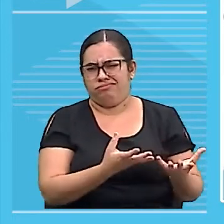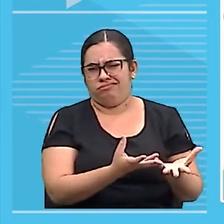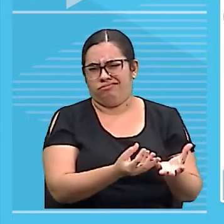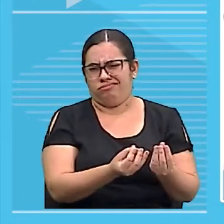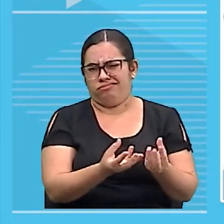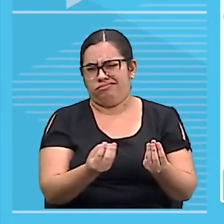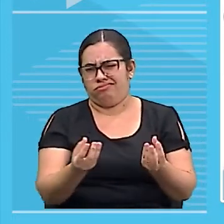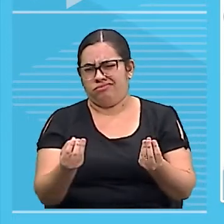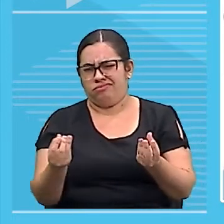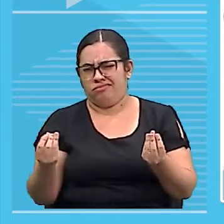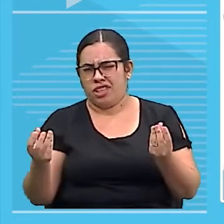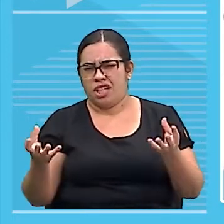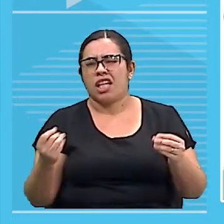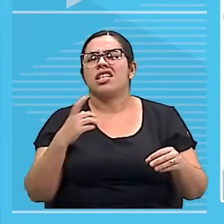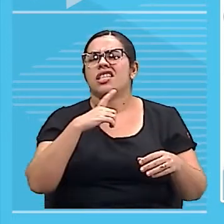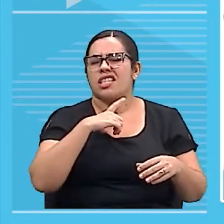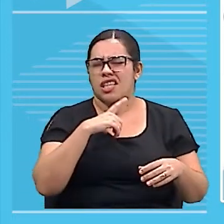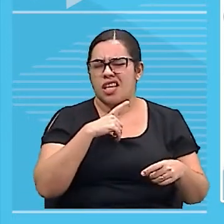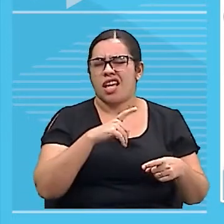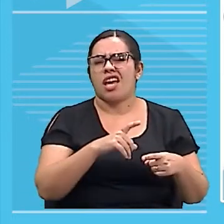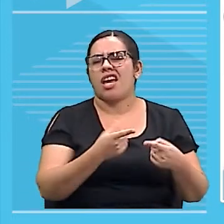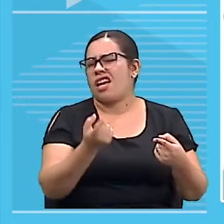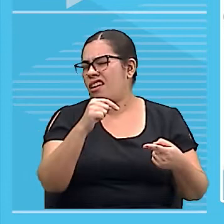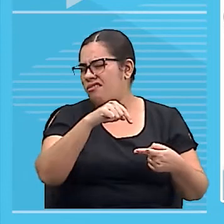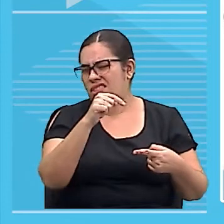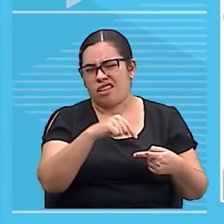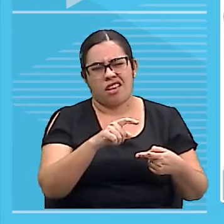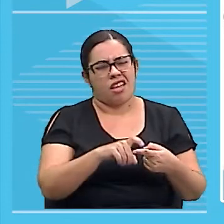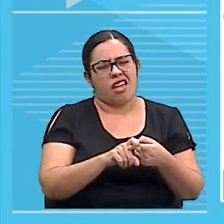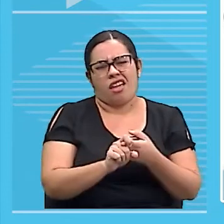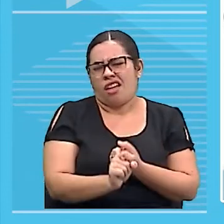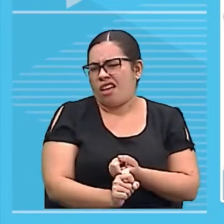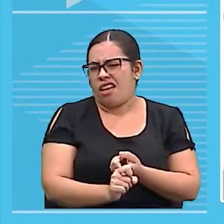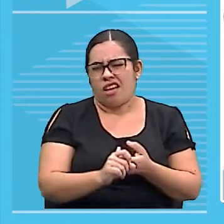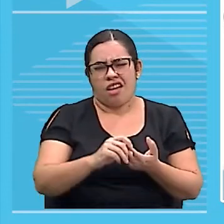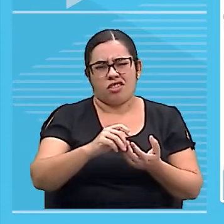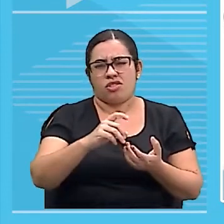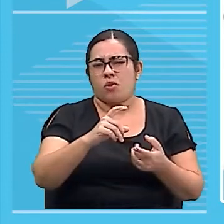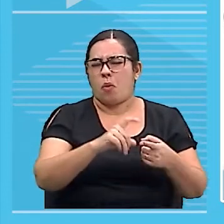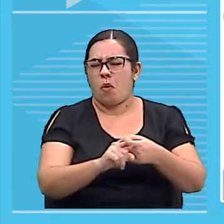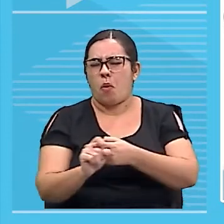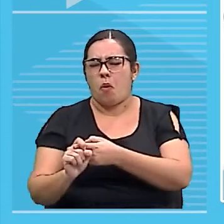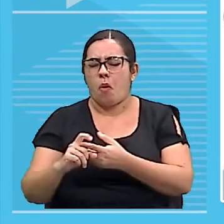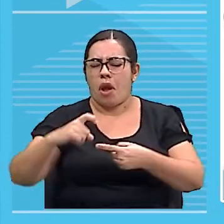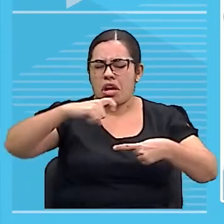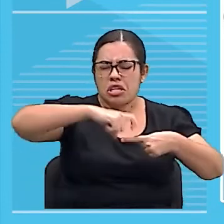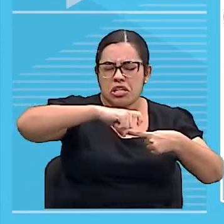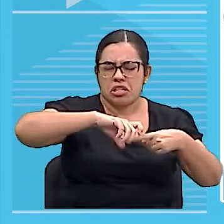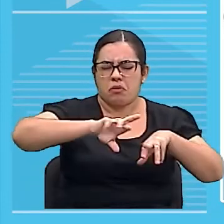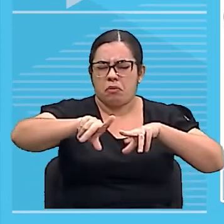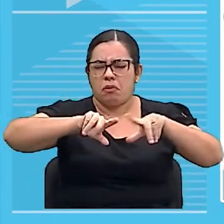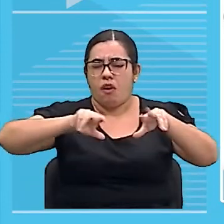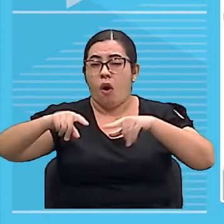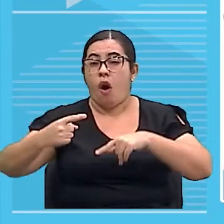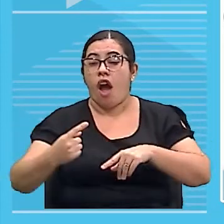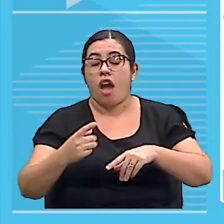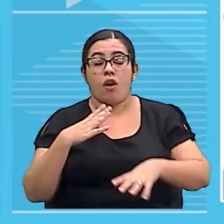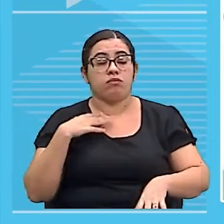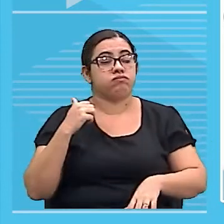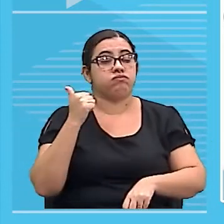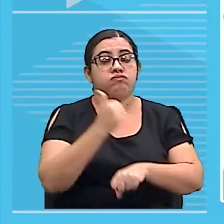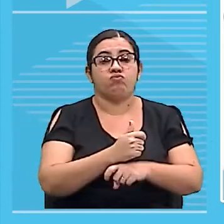o que produzem resistências diferentes um por um único resistor